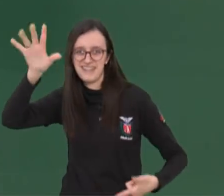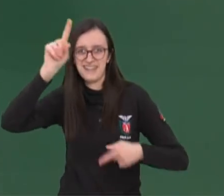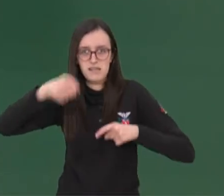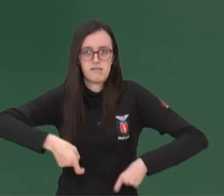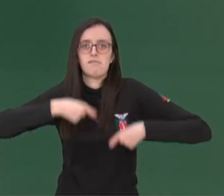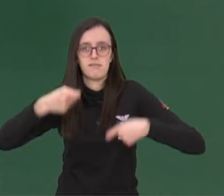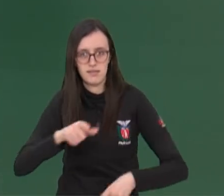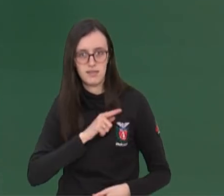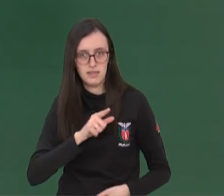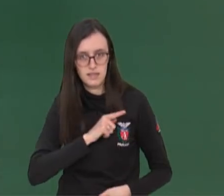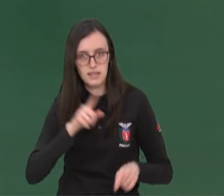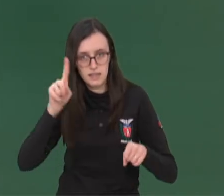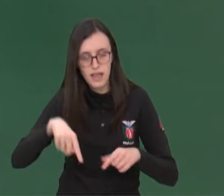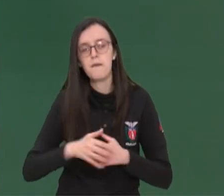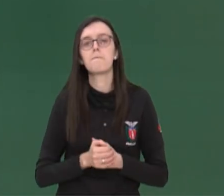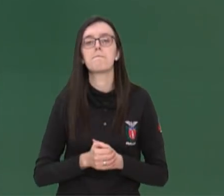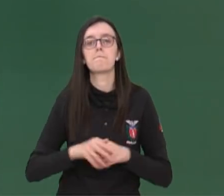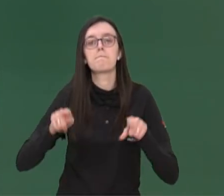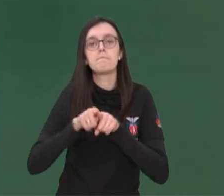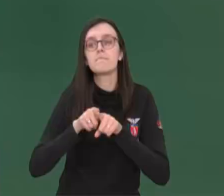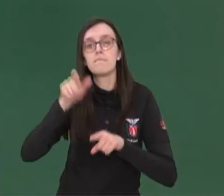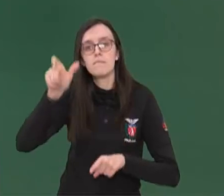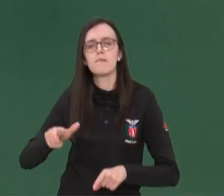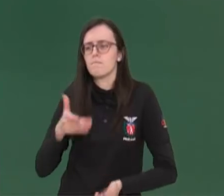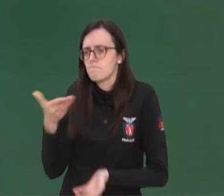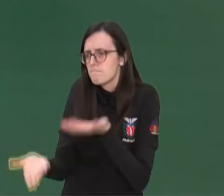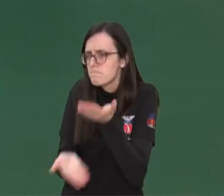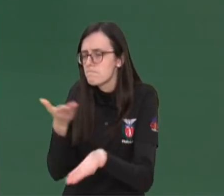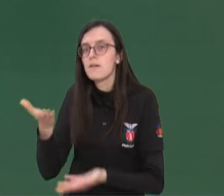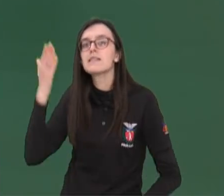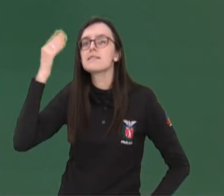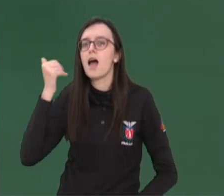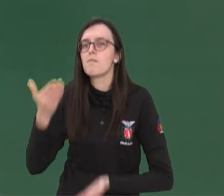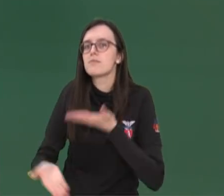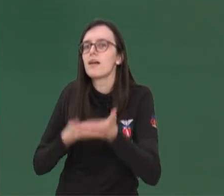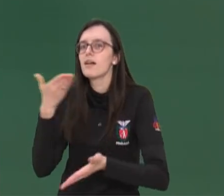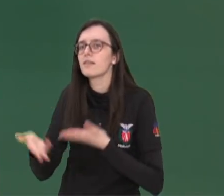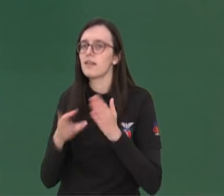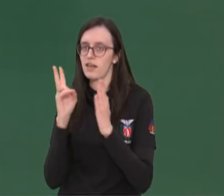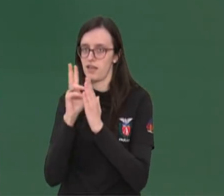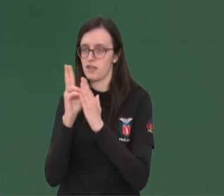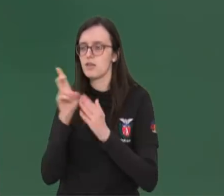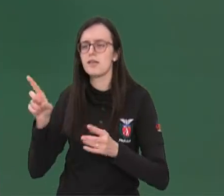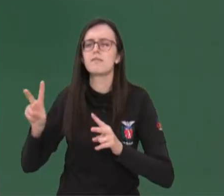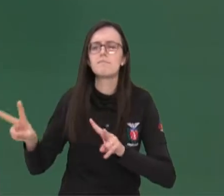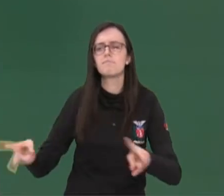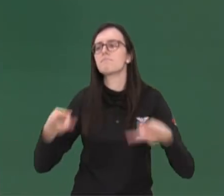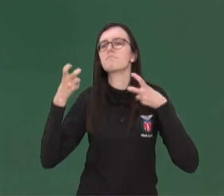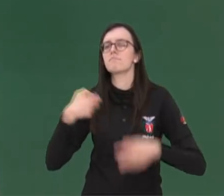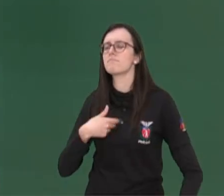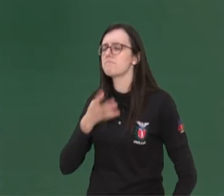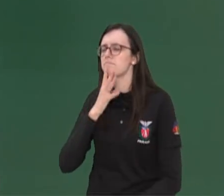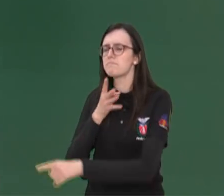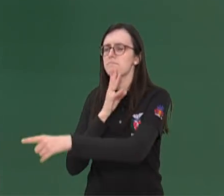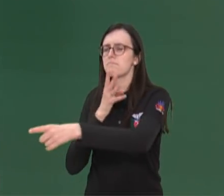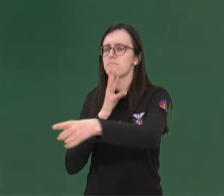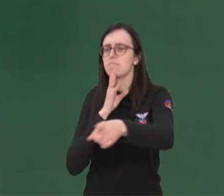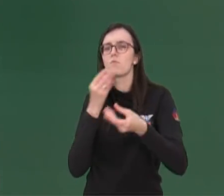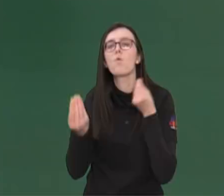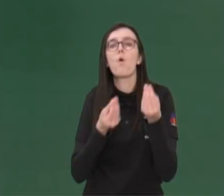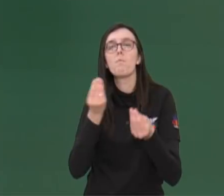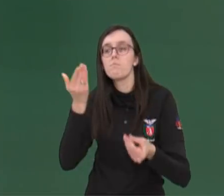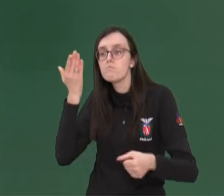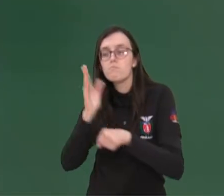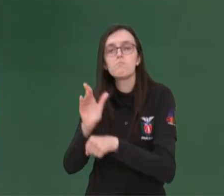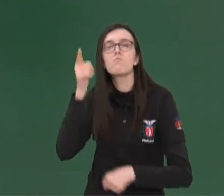tinha muita habilidade no trato com os povos indígenas. Essa habilidade dele, reconhecida por todos,